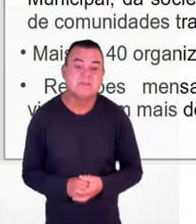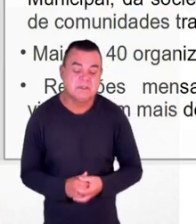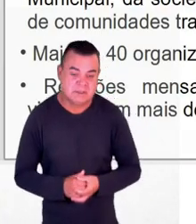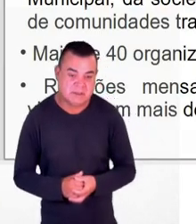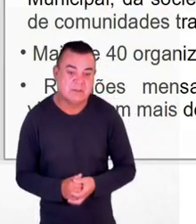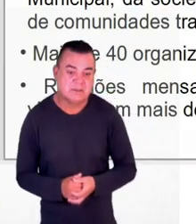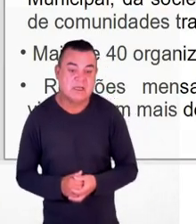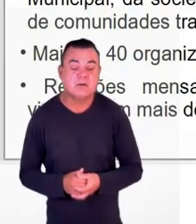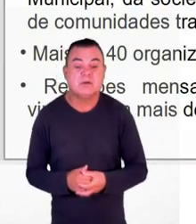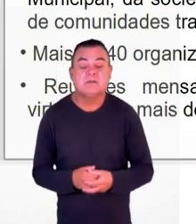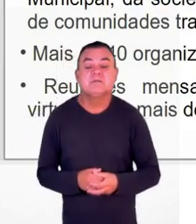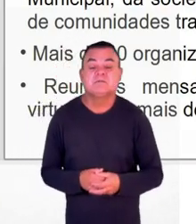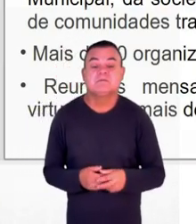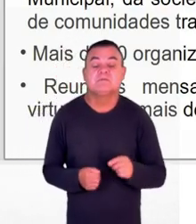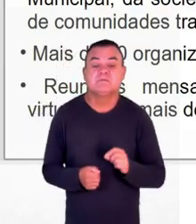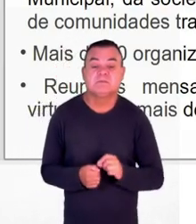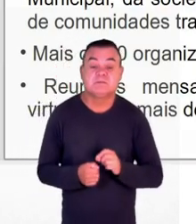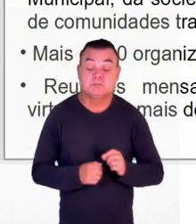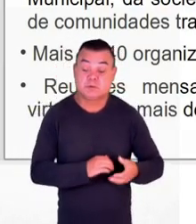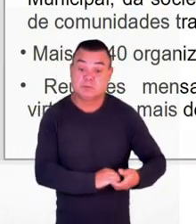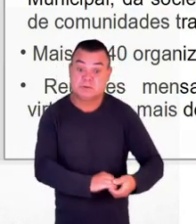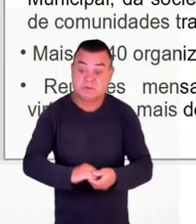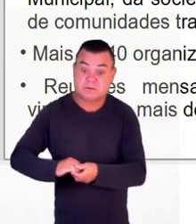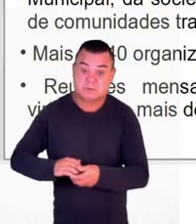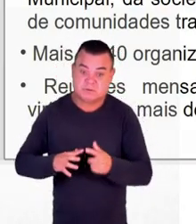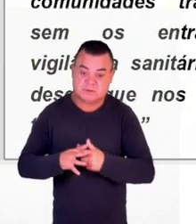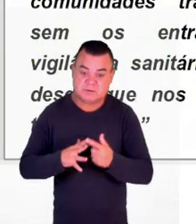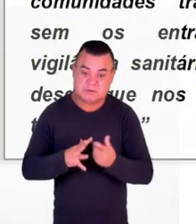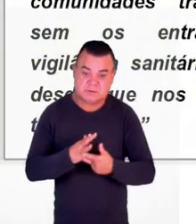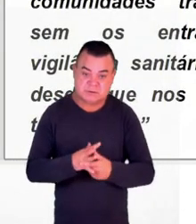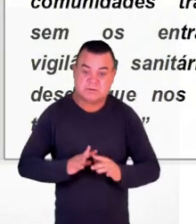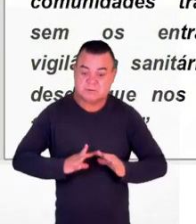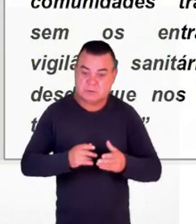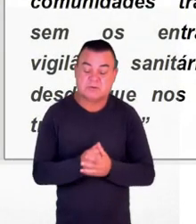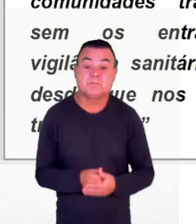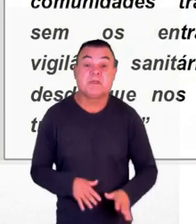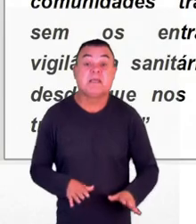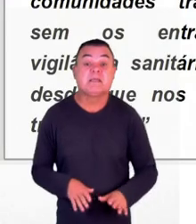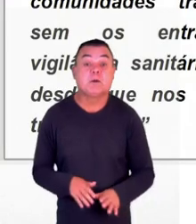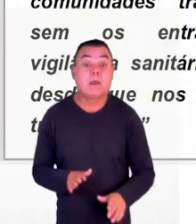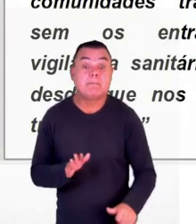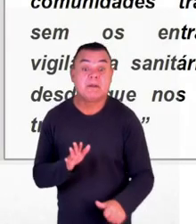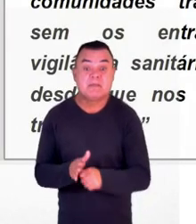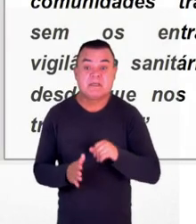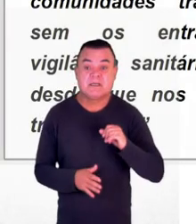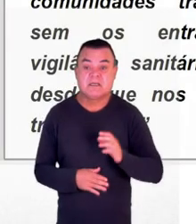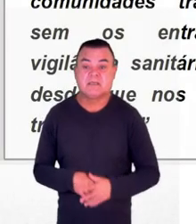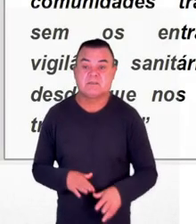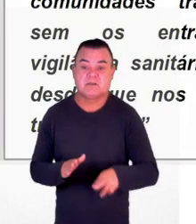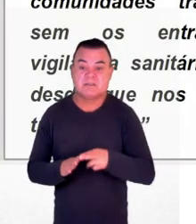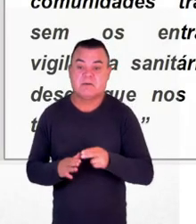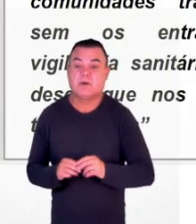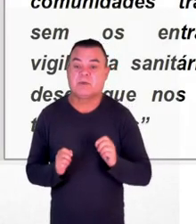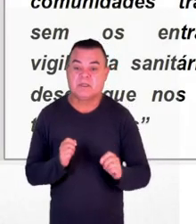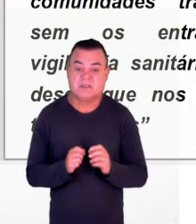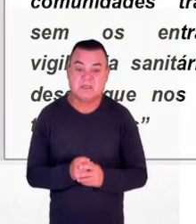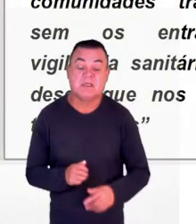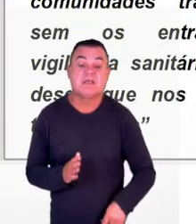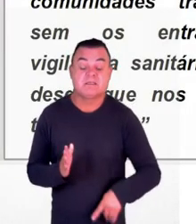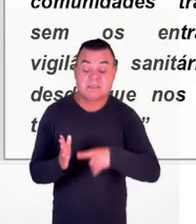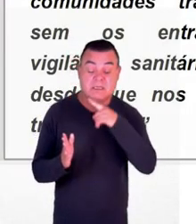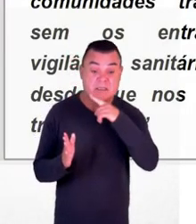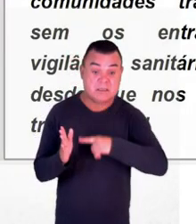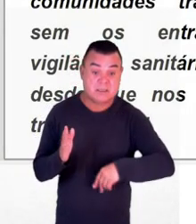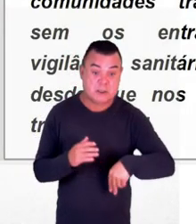eh mediação entre os atores e aí a primeira solução que vai ser proposta essa nota técnica os a gente falou